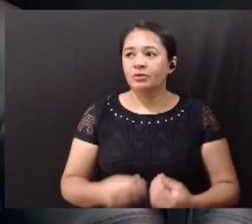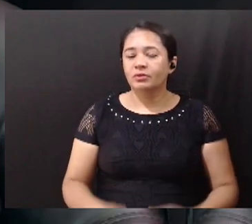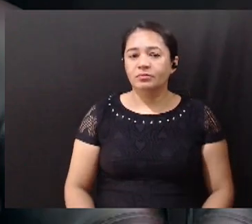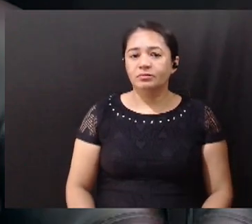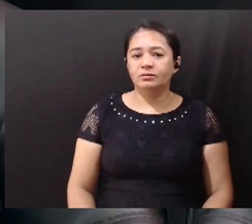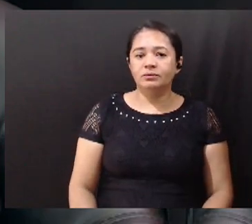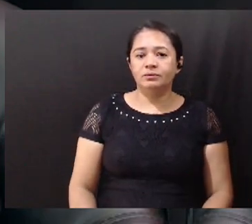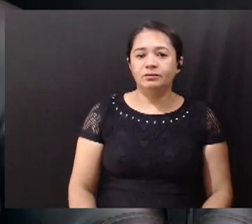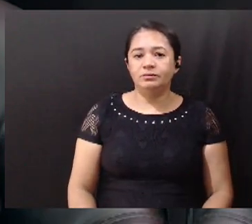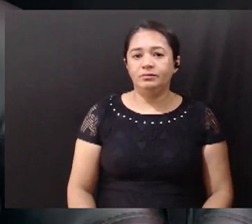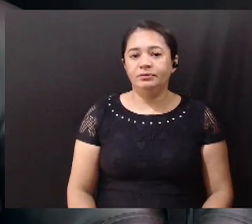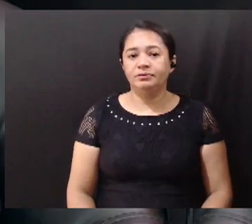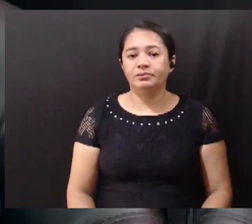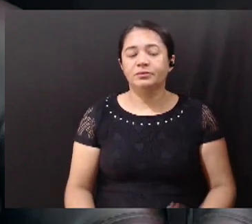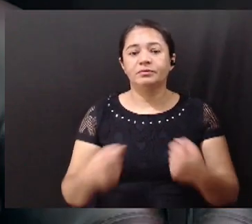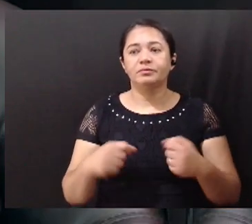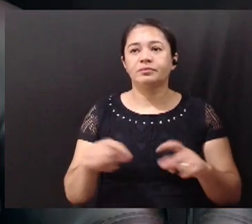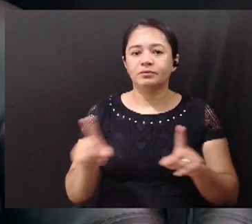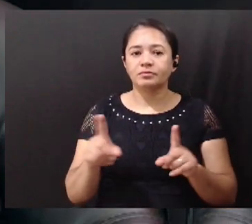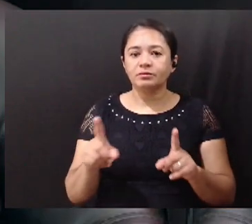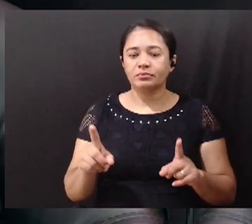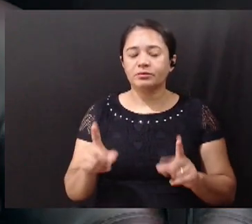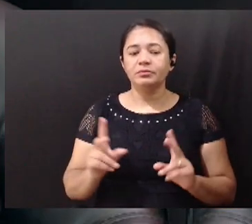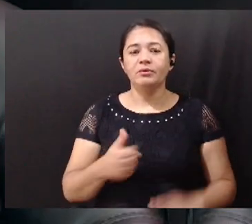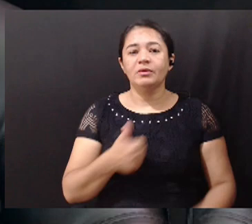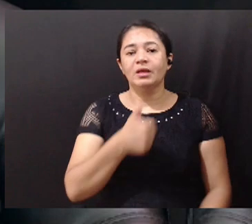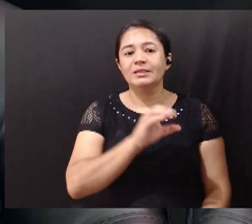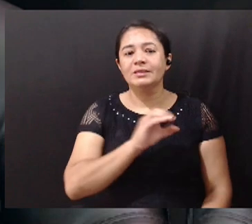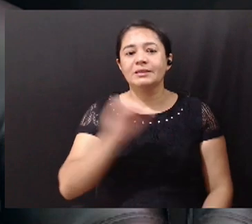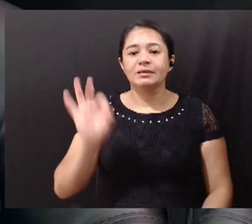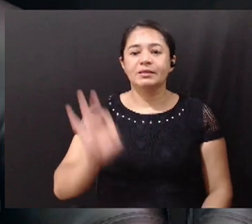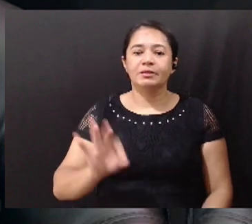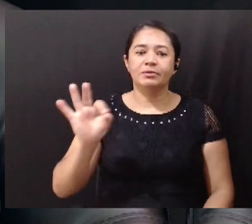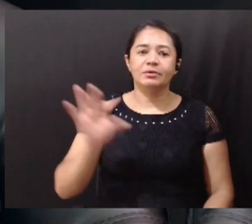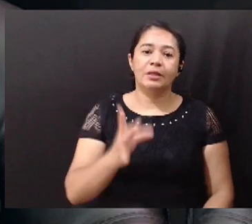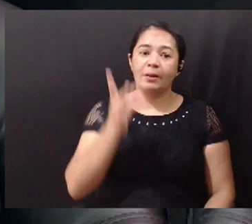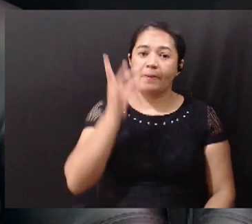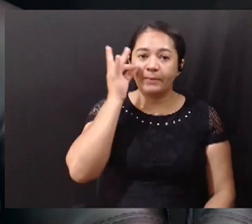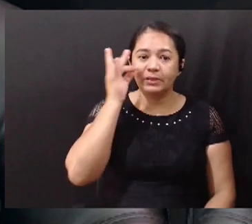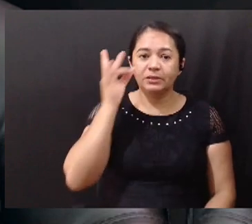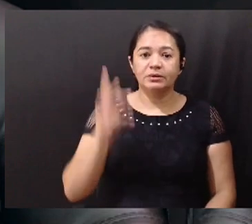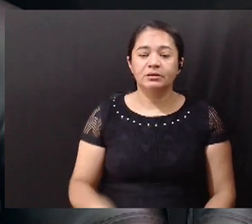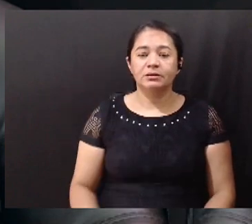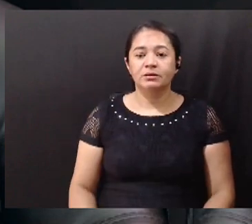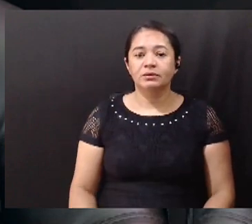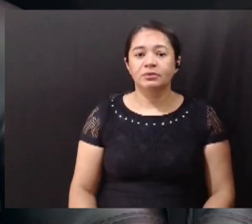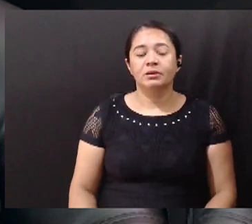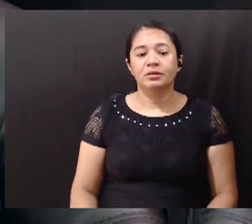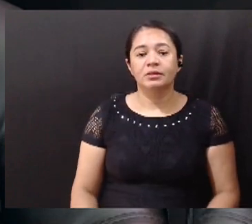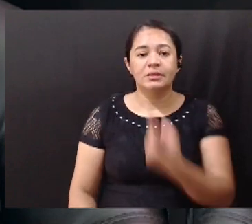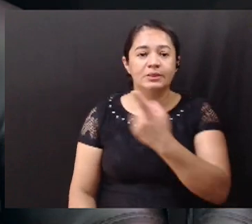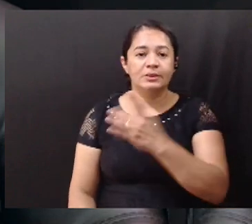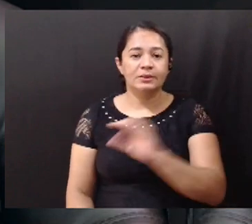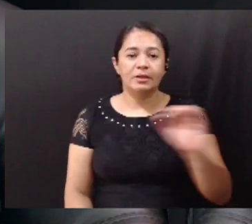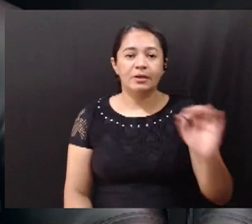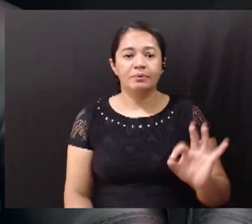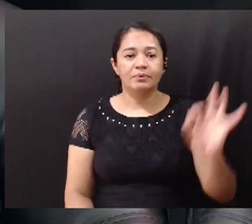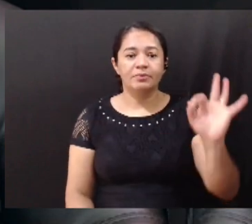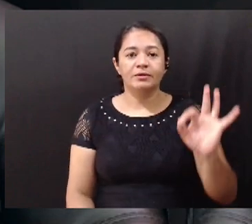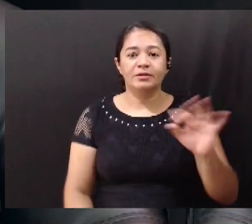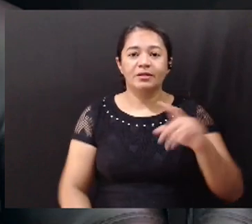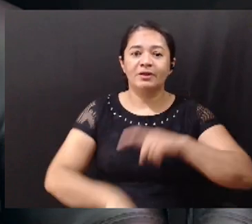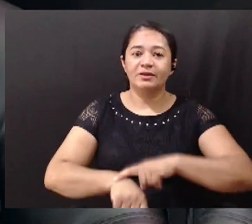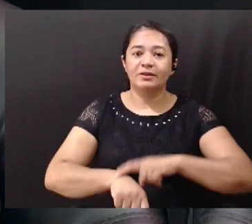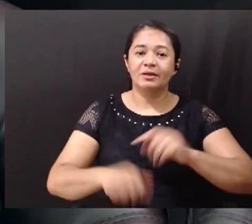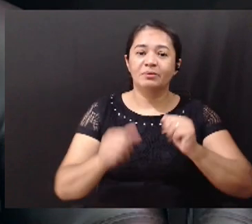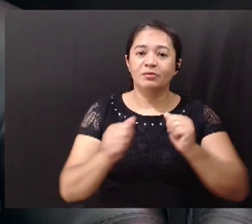essa necessidade de estar 100% presente no momento dela, né? 100% do tempo com ela. Isso gera até um